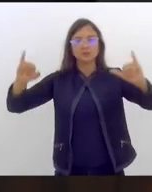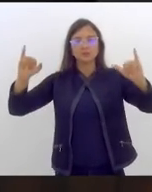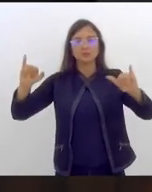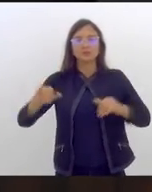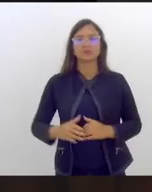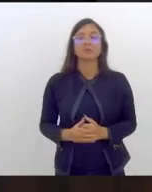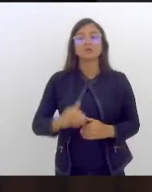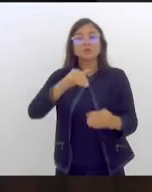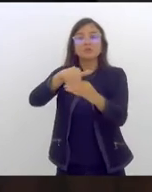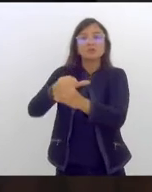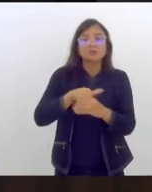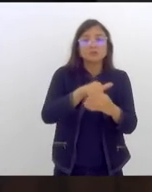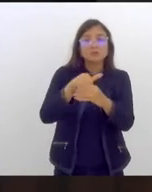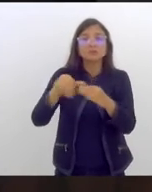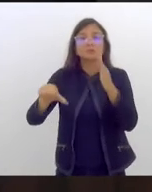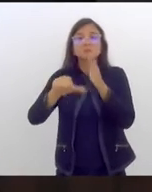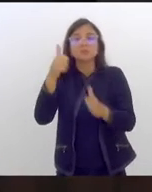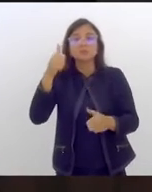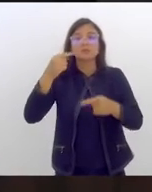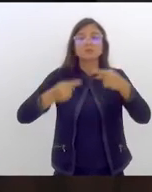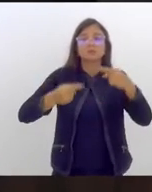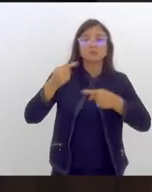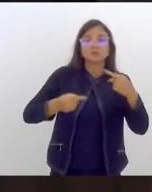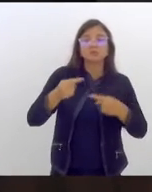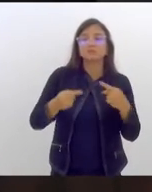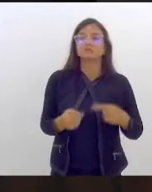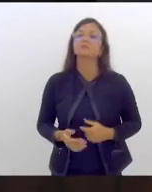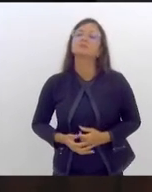em votação em primeira discussão